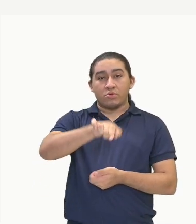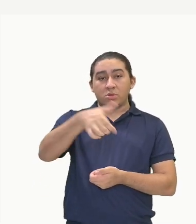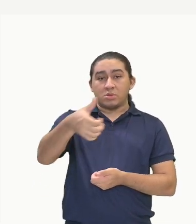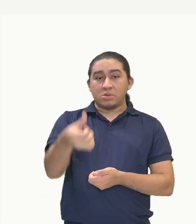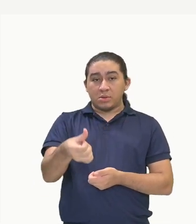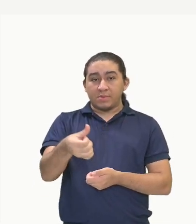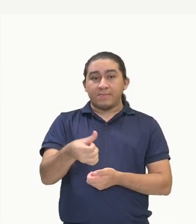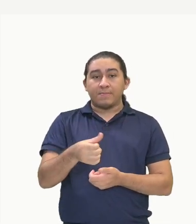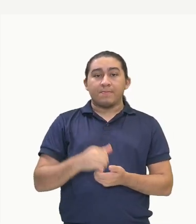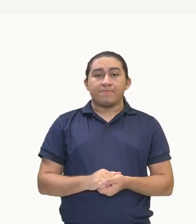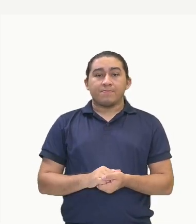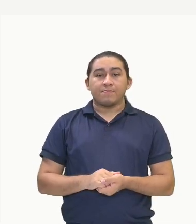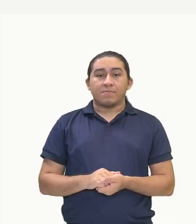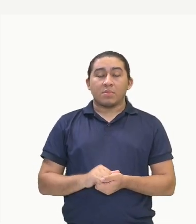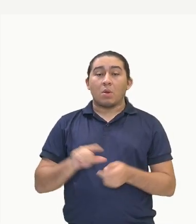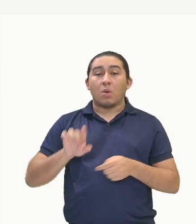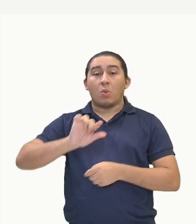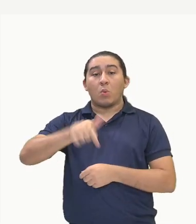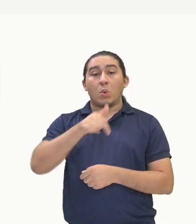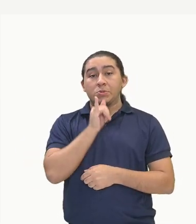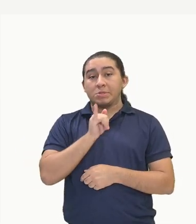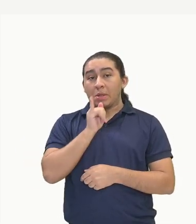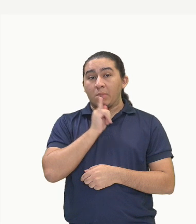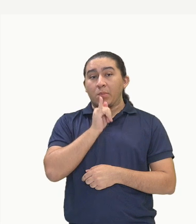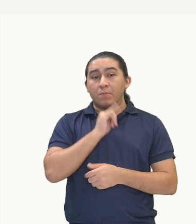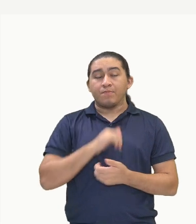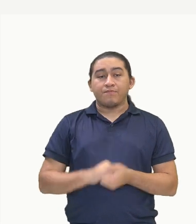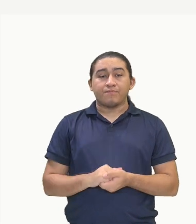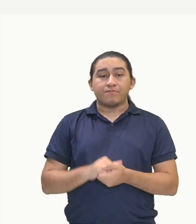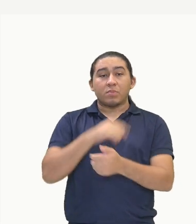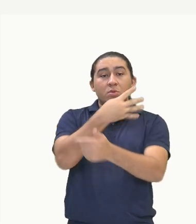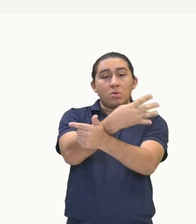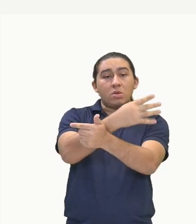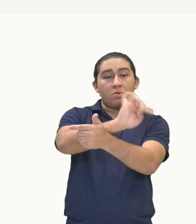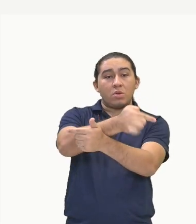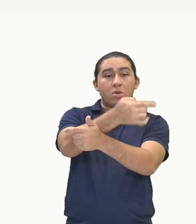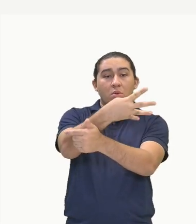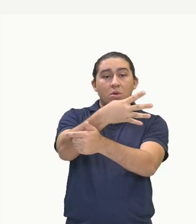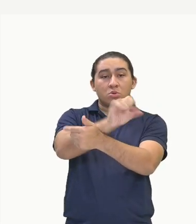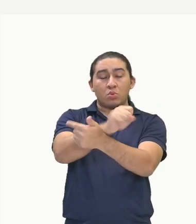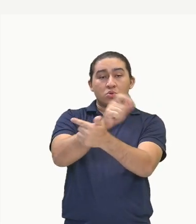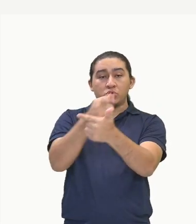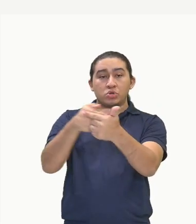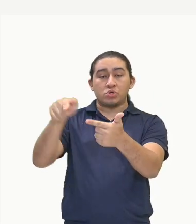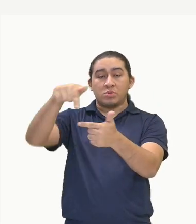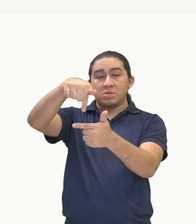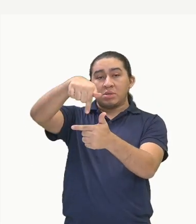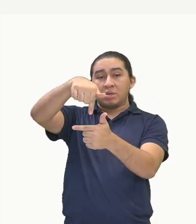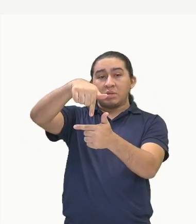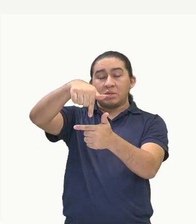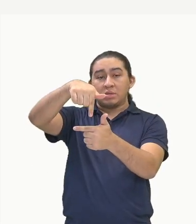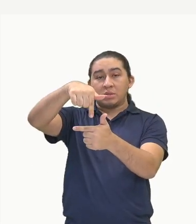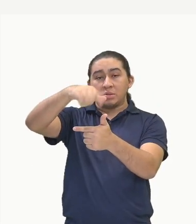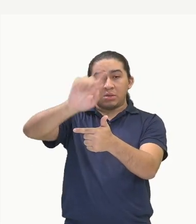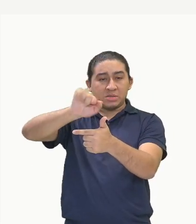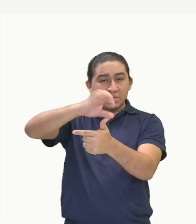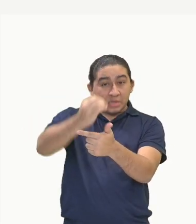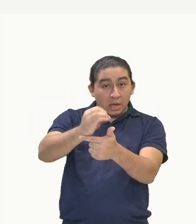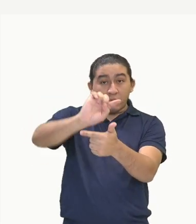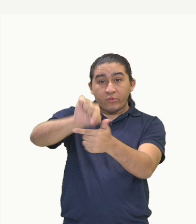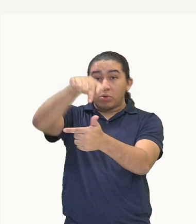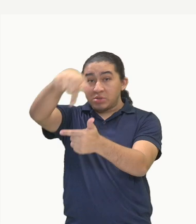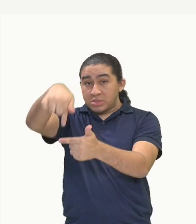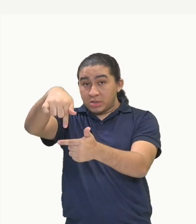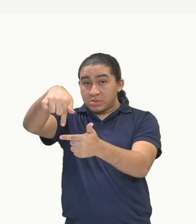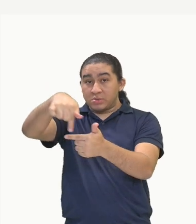2,6. E o próximo exemplo é 4,48 dividido por 0,7. Aqui